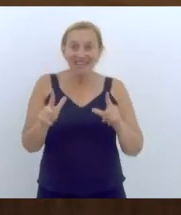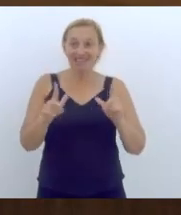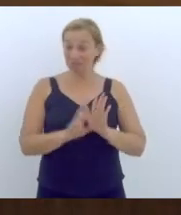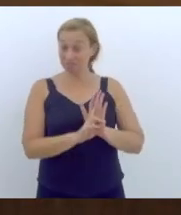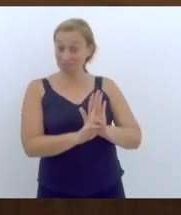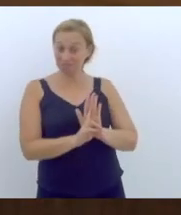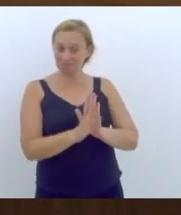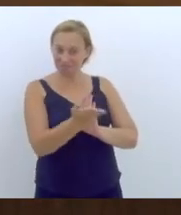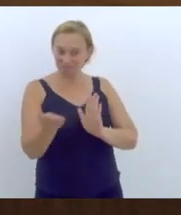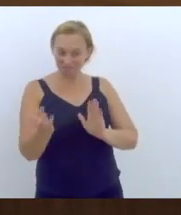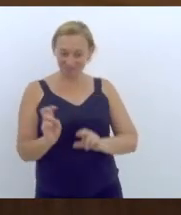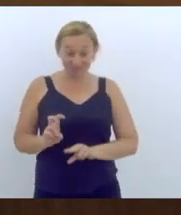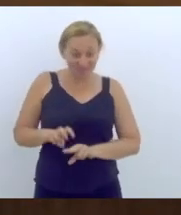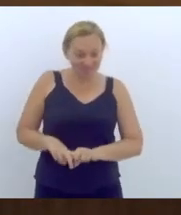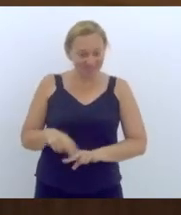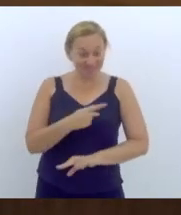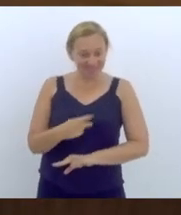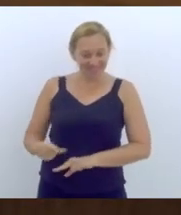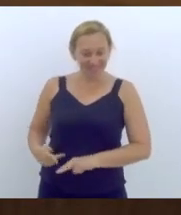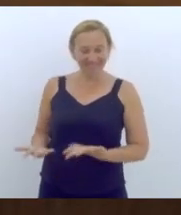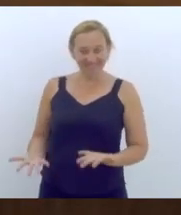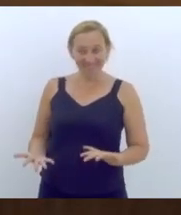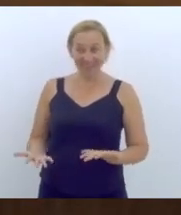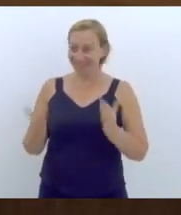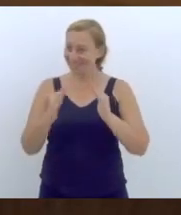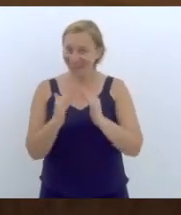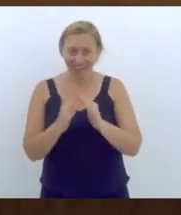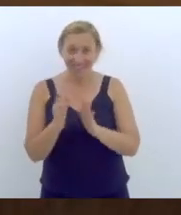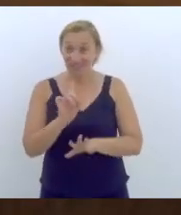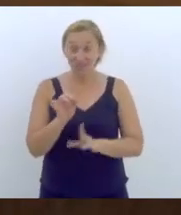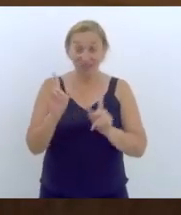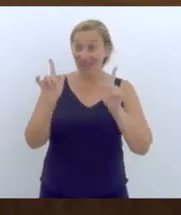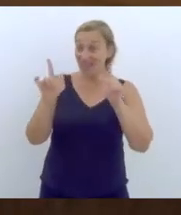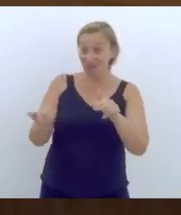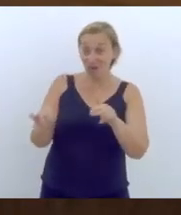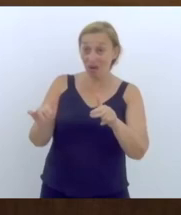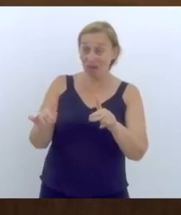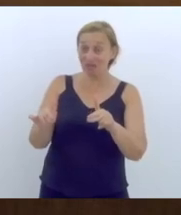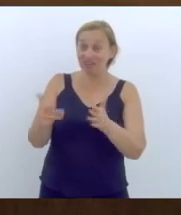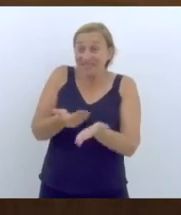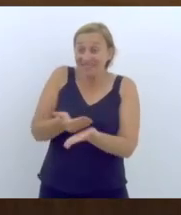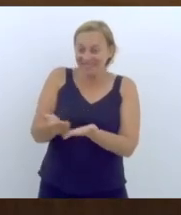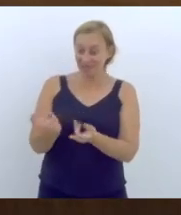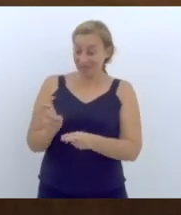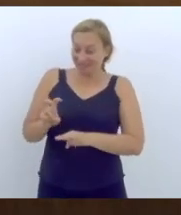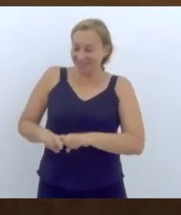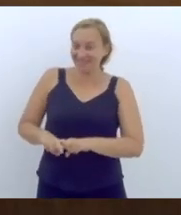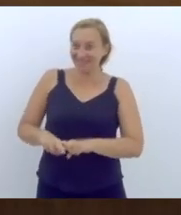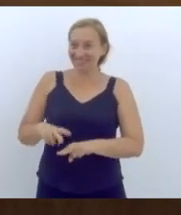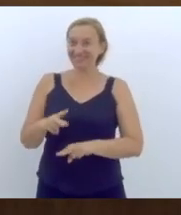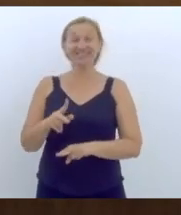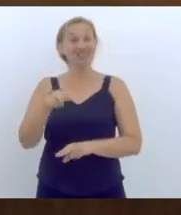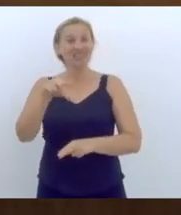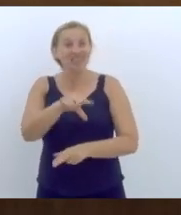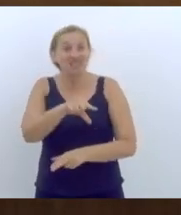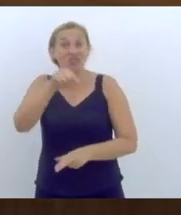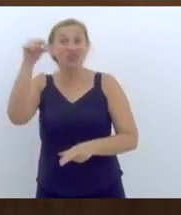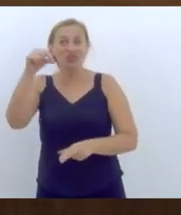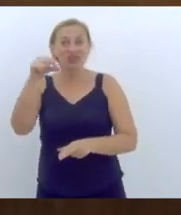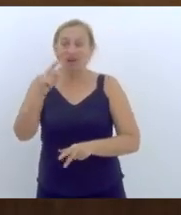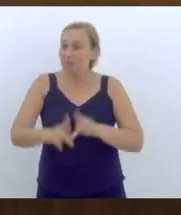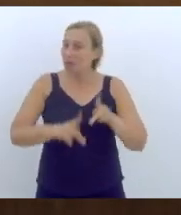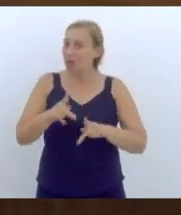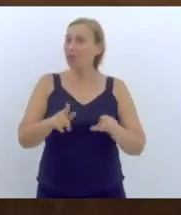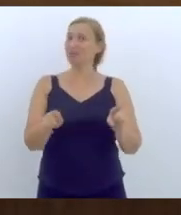representado com a senhora nesse lugar. Essa casa não será mais a mesma desde que Vossa Excelência foi muito bem eleita e não